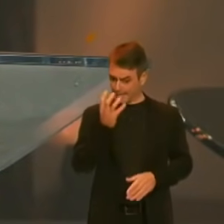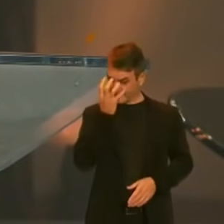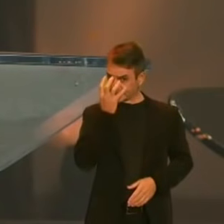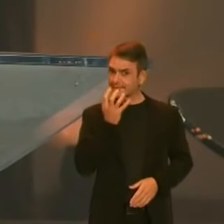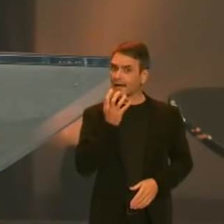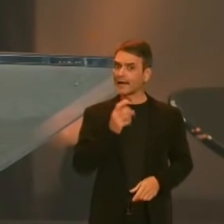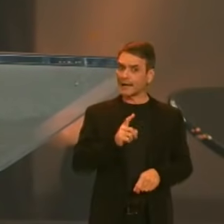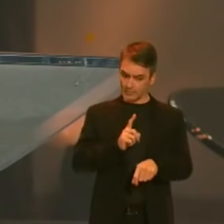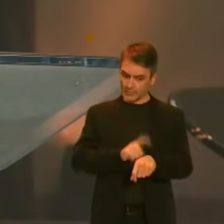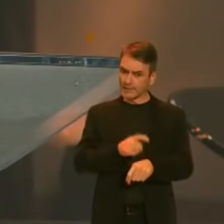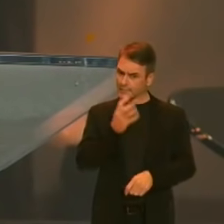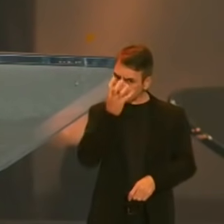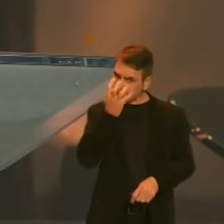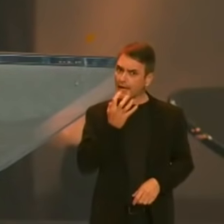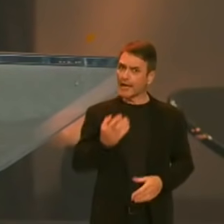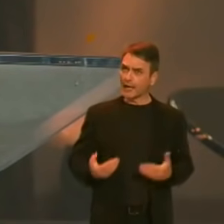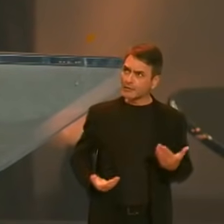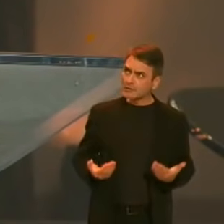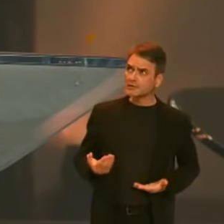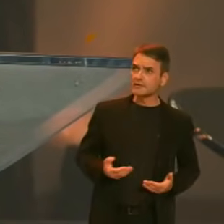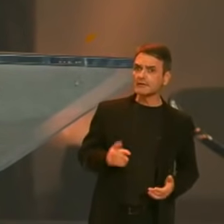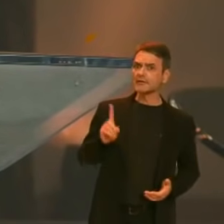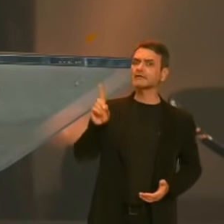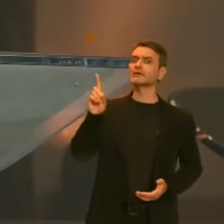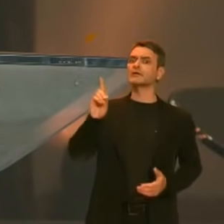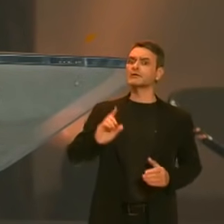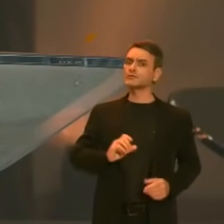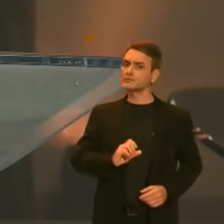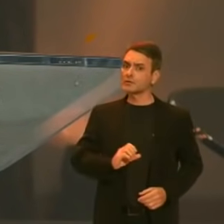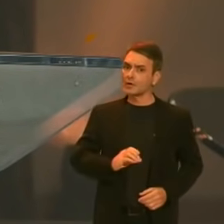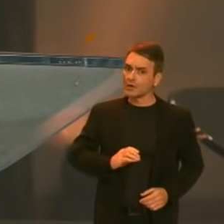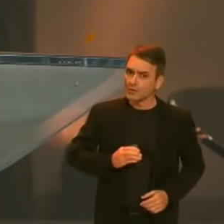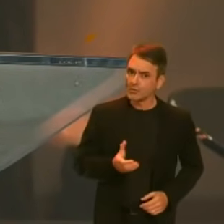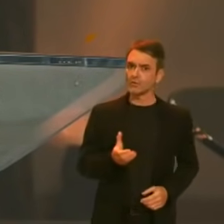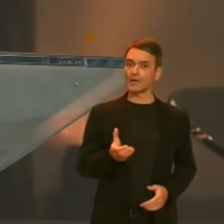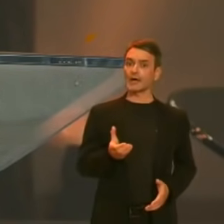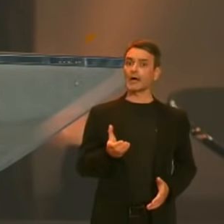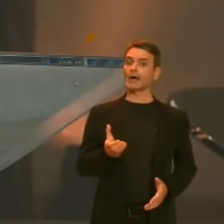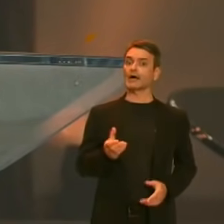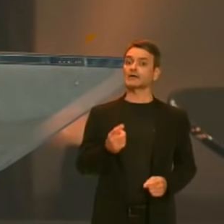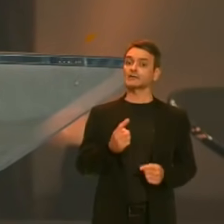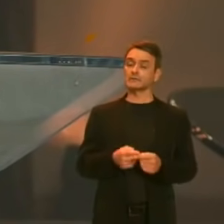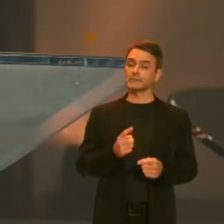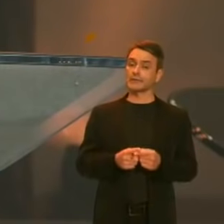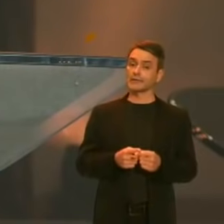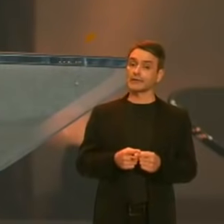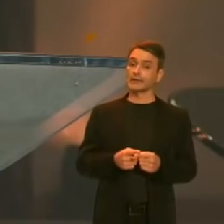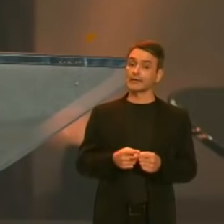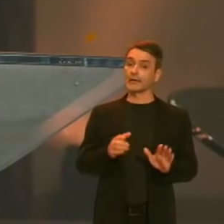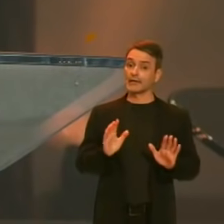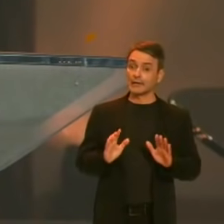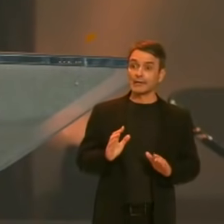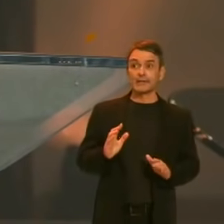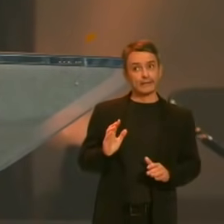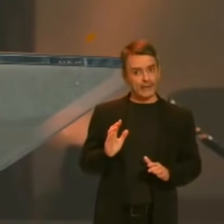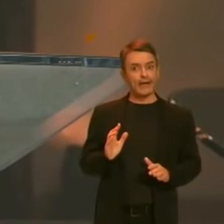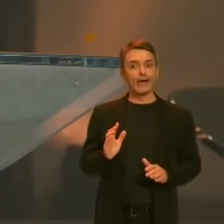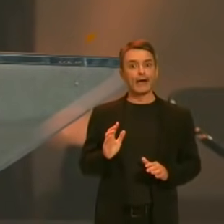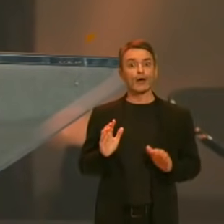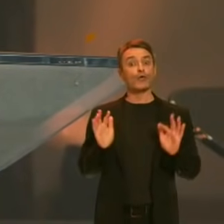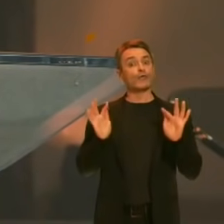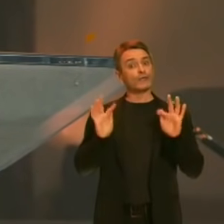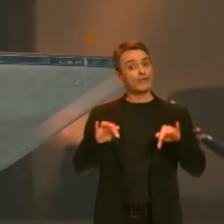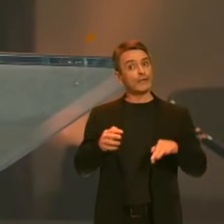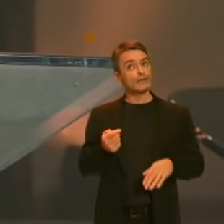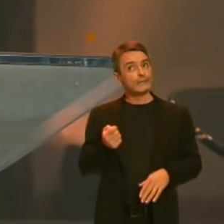de servir ao Senhor com ousadia, porque os tempos estão chegando, os tempos do fim estão